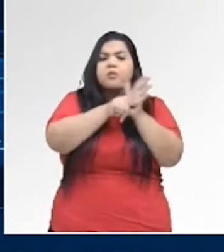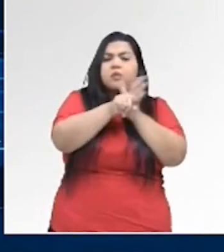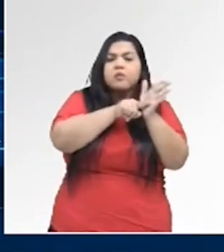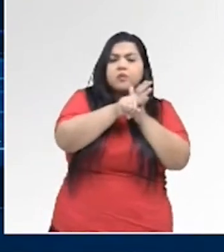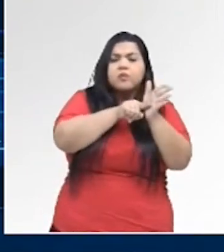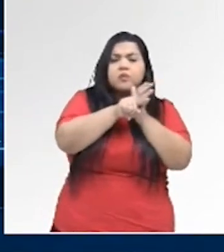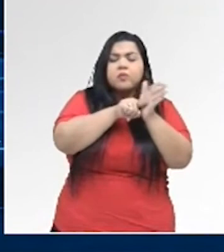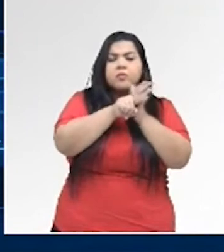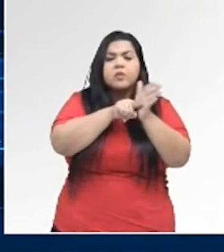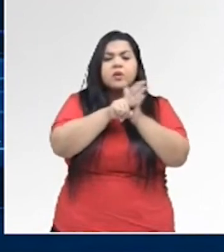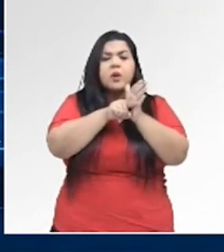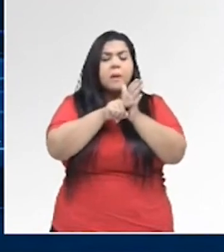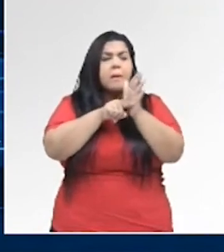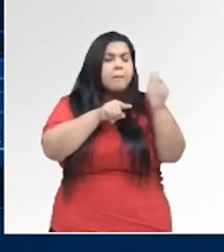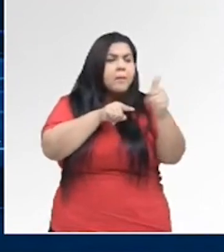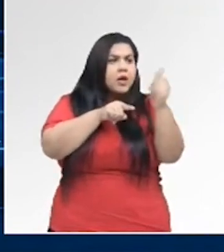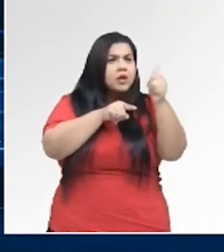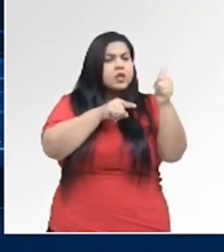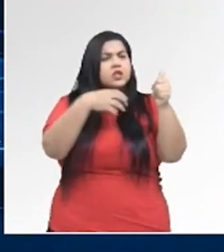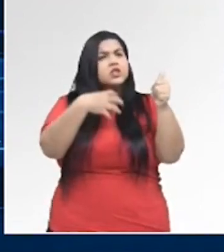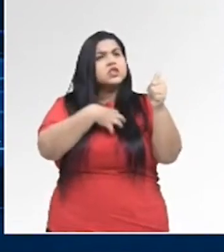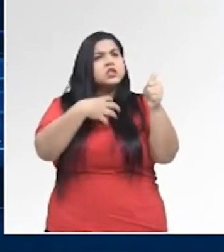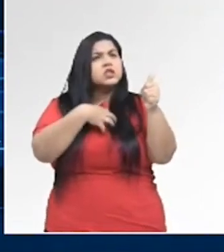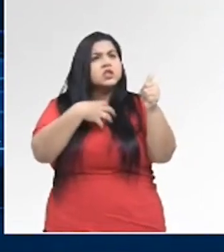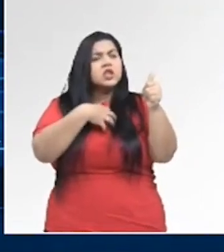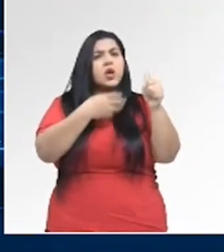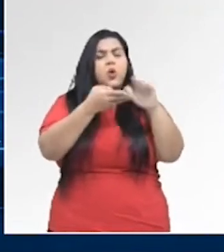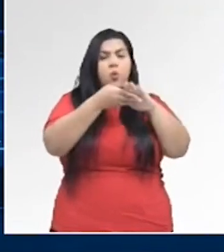a palavra no primeiro momento, o sentido da palavra